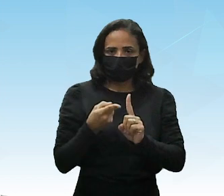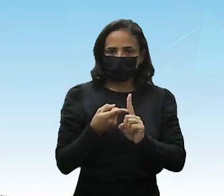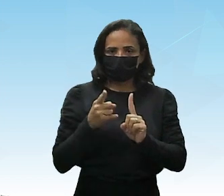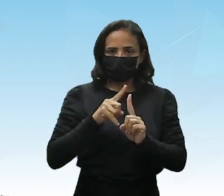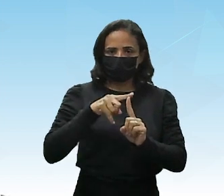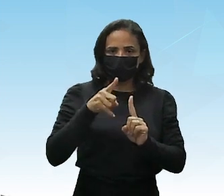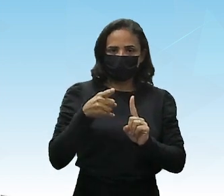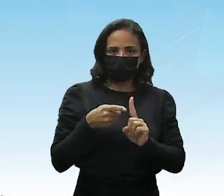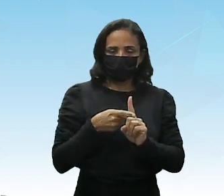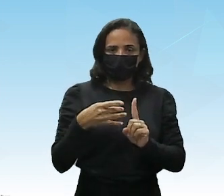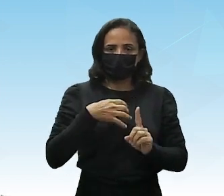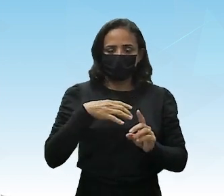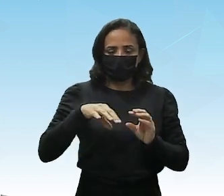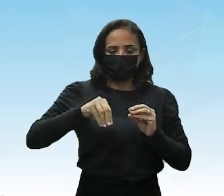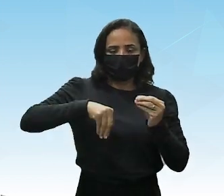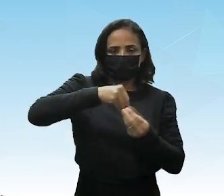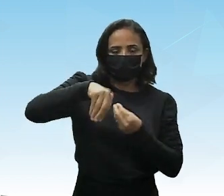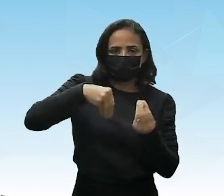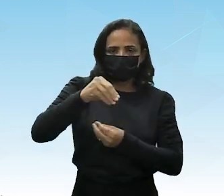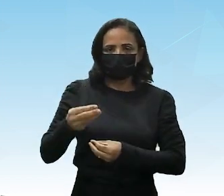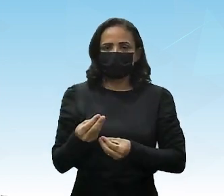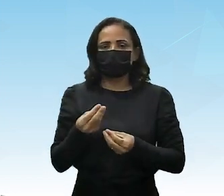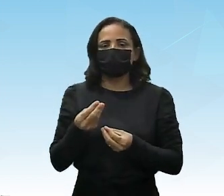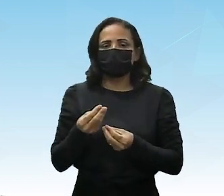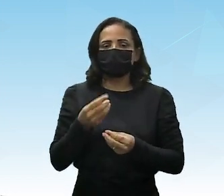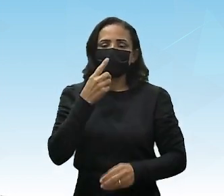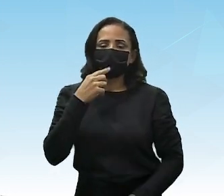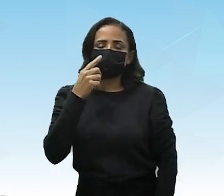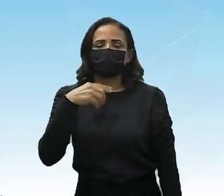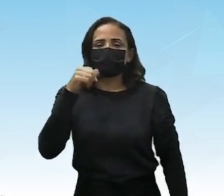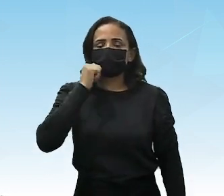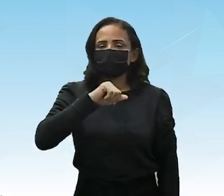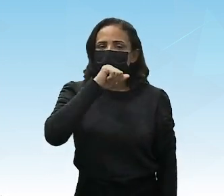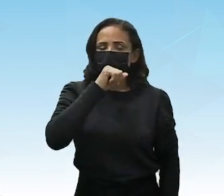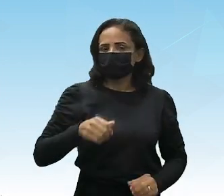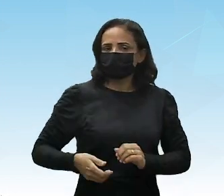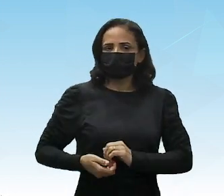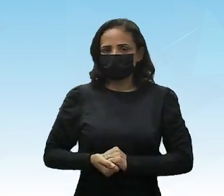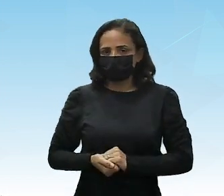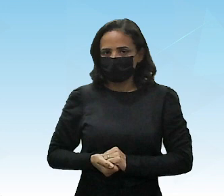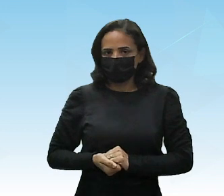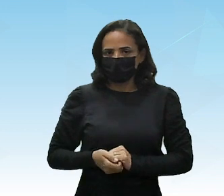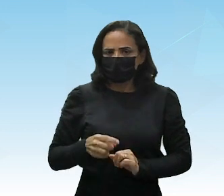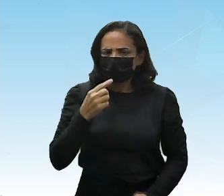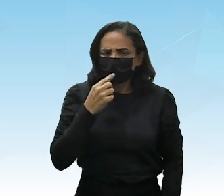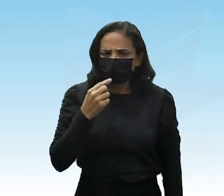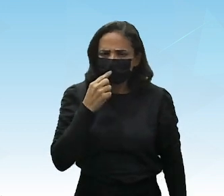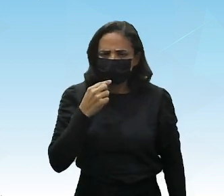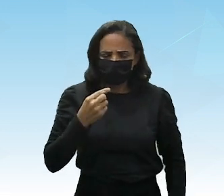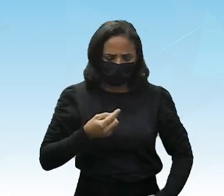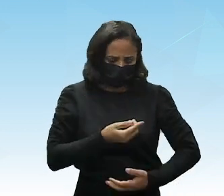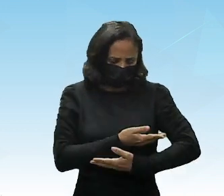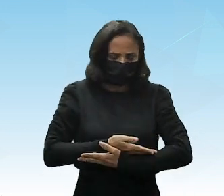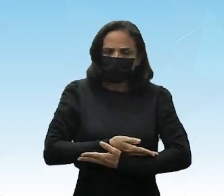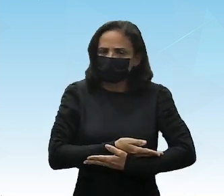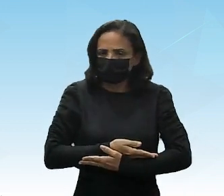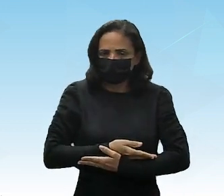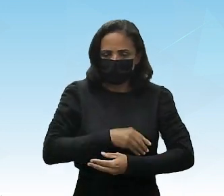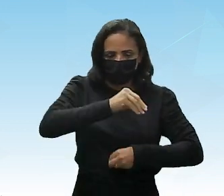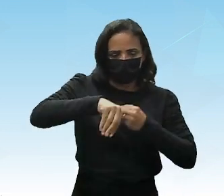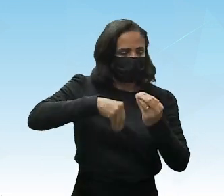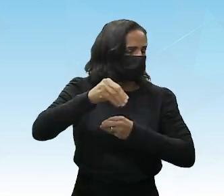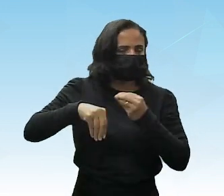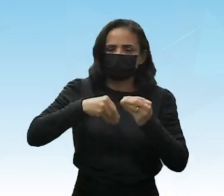mulher se mistura com o sangue da mulher. Olhe, os sangues, eles não se misturam em nenhum momento, nenhum